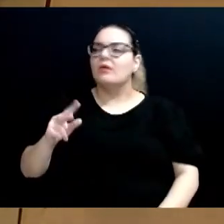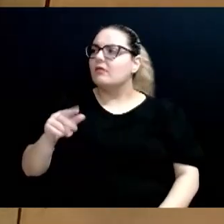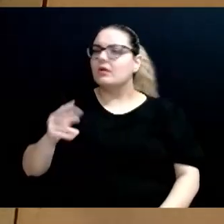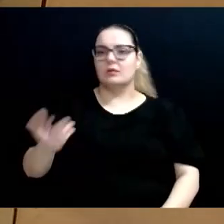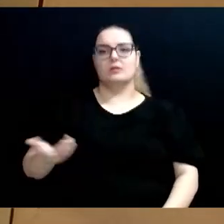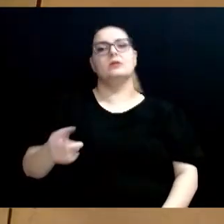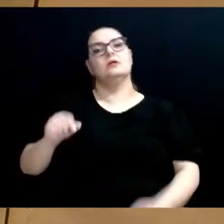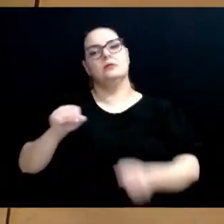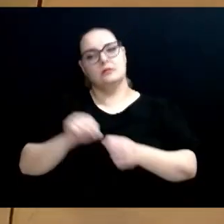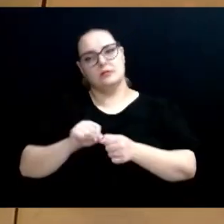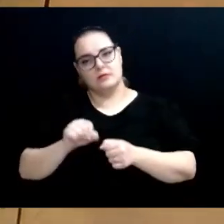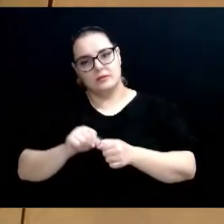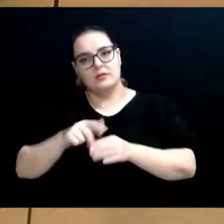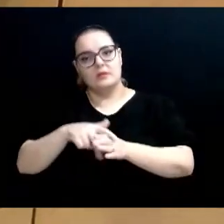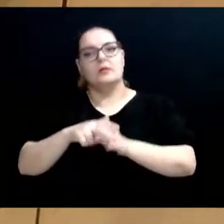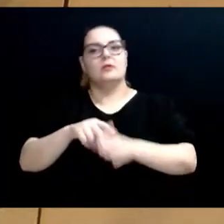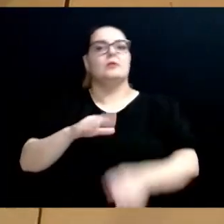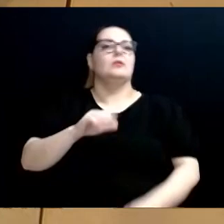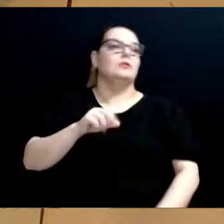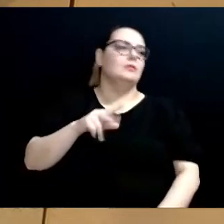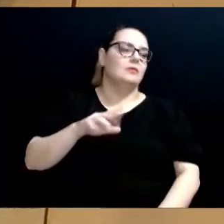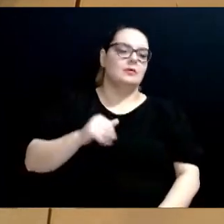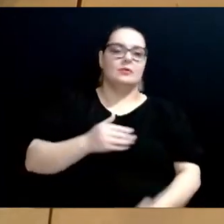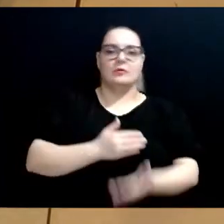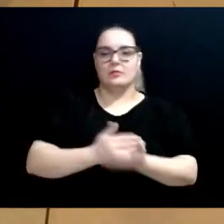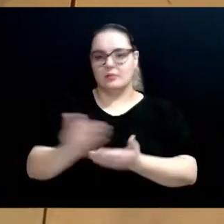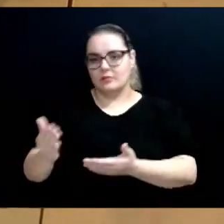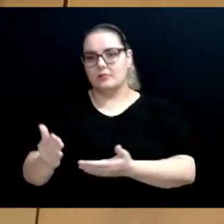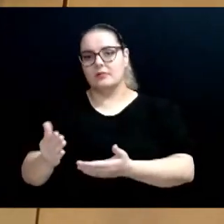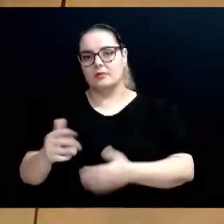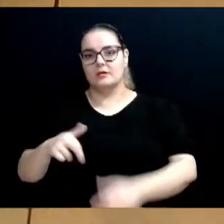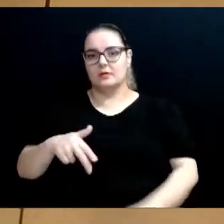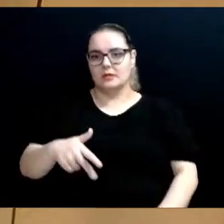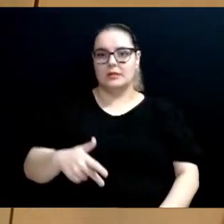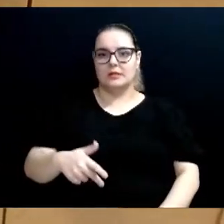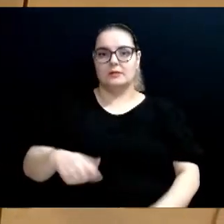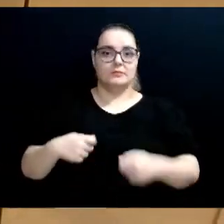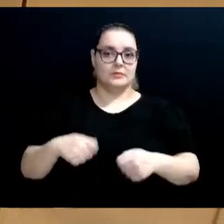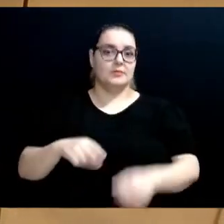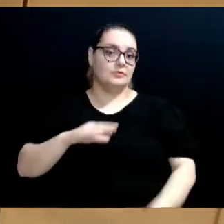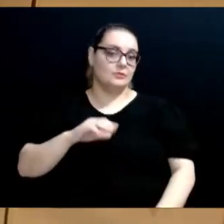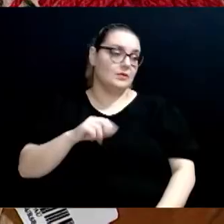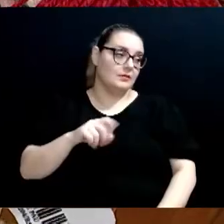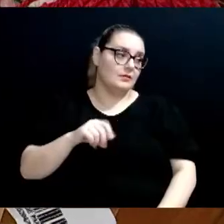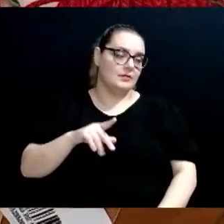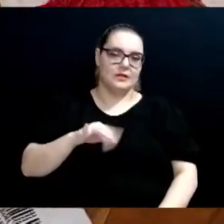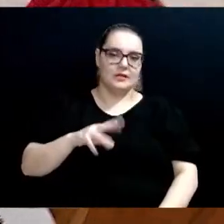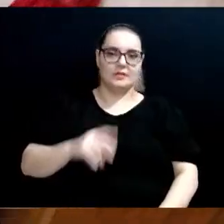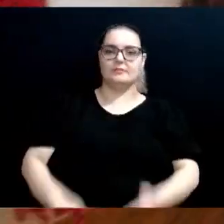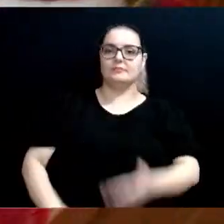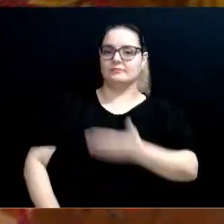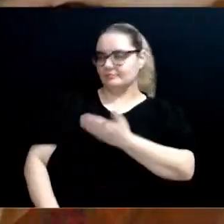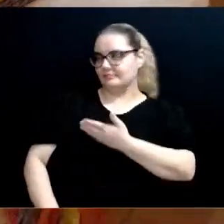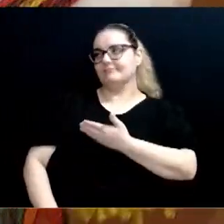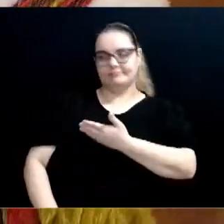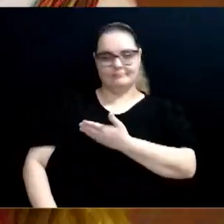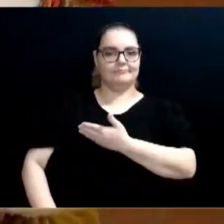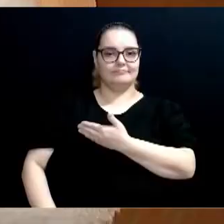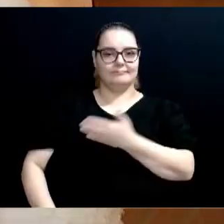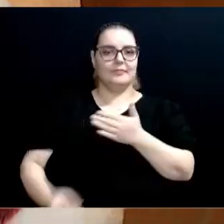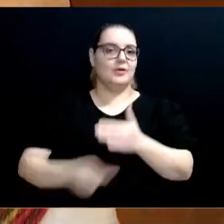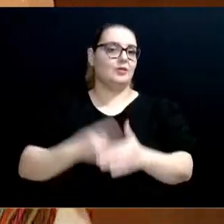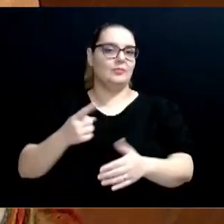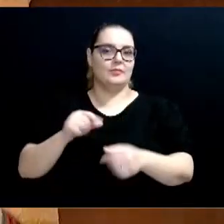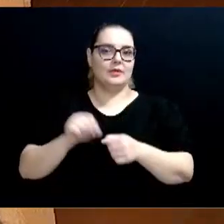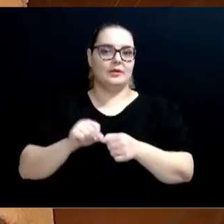um cavalinho e cadê o cavalinho? Falei, não, vamos fazer um cavalinho, porque ele estava começando a andar e precisava de um cavalinho, certo? Sim, sim. Então, vamos dizer que o cavalinho